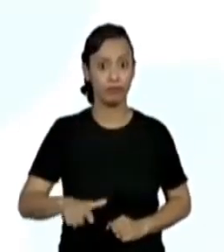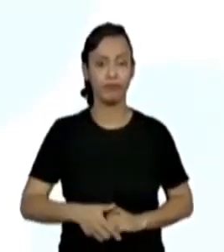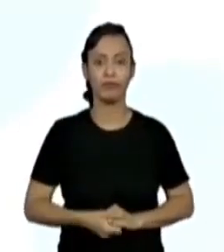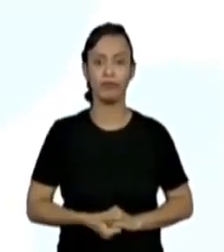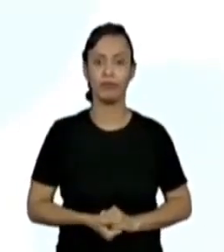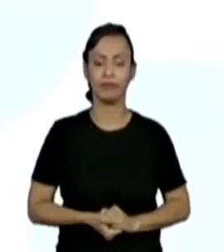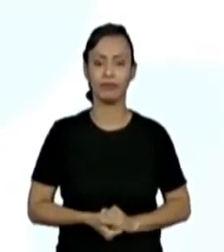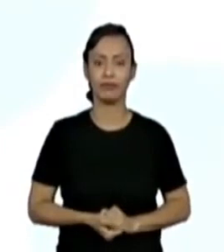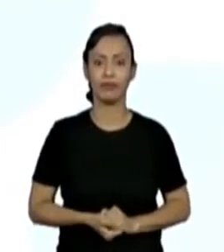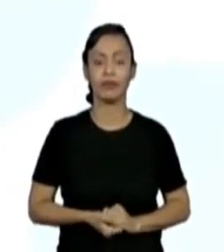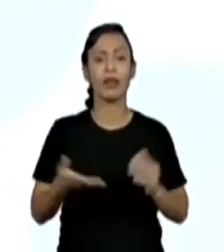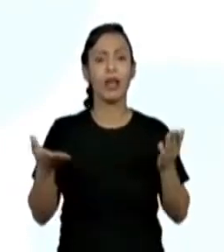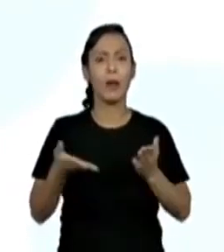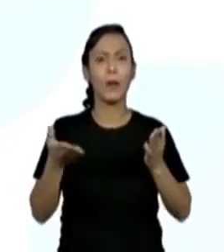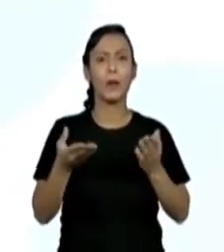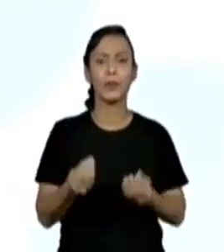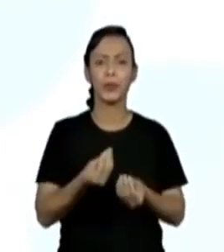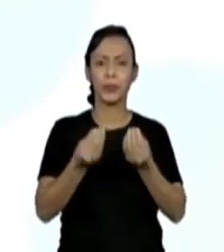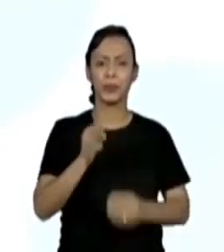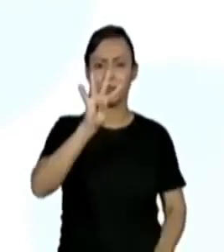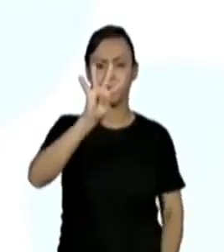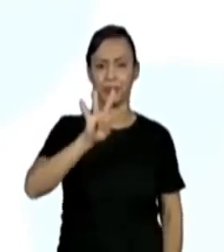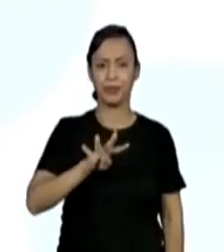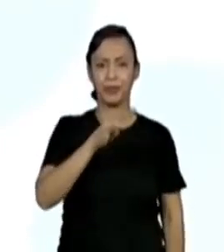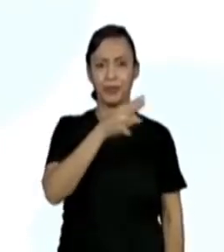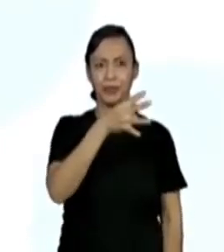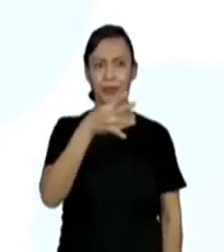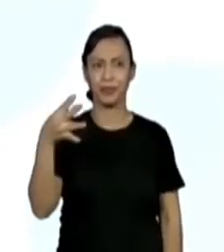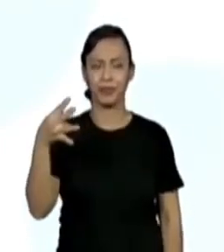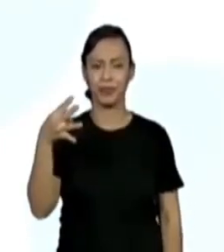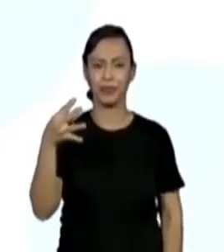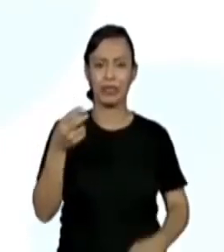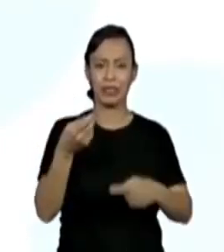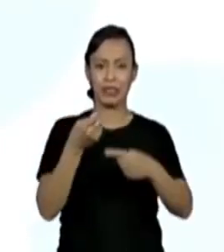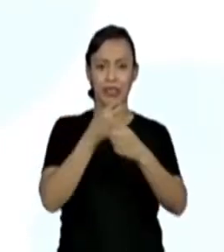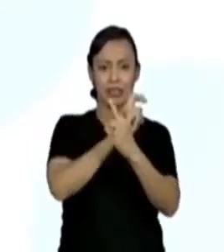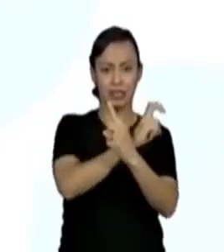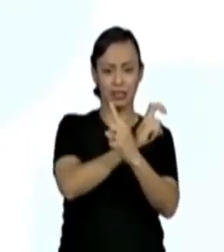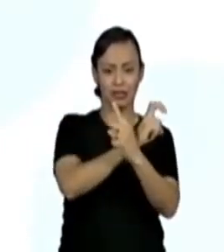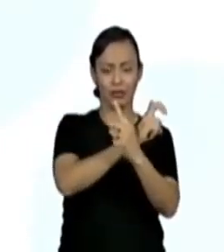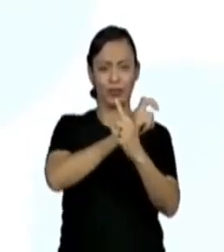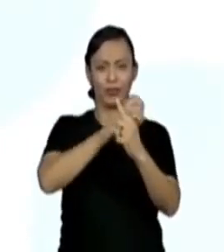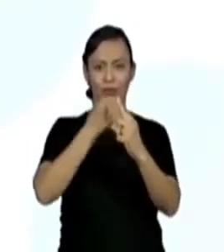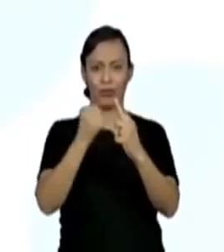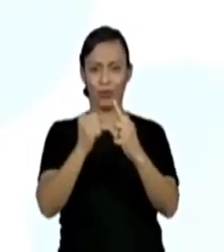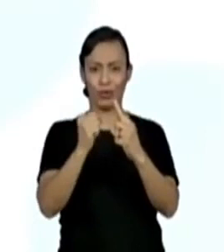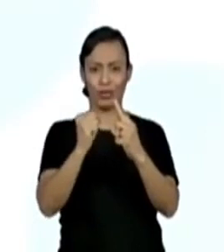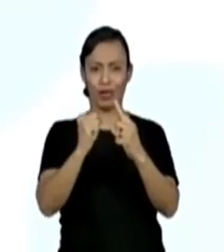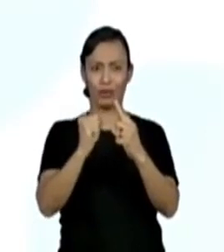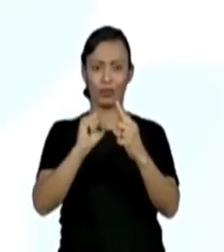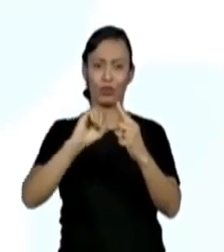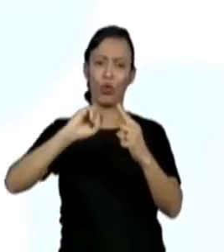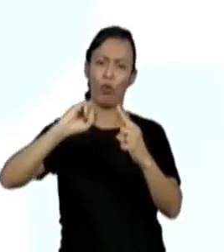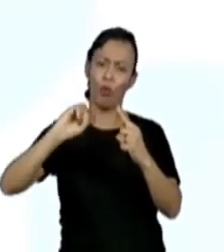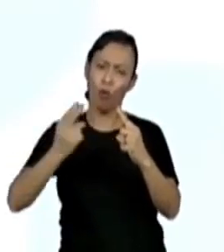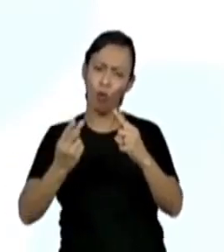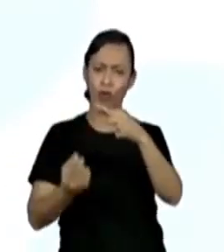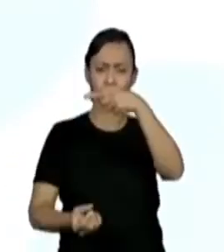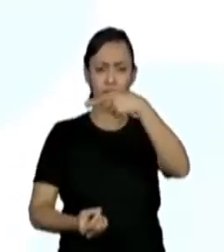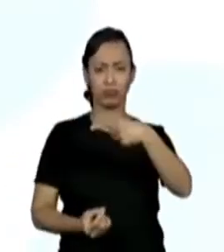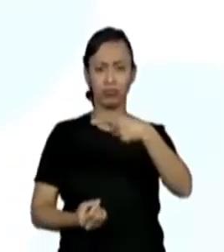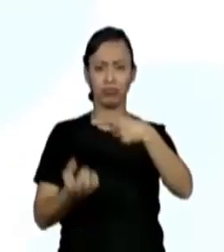comigo veja aí a fração da parte pintada 5/8 que eu vou colocar aqui ao lado